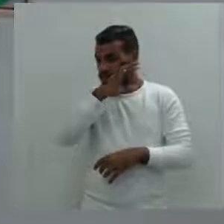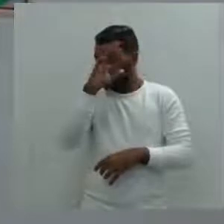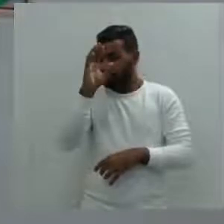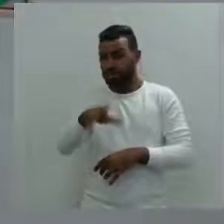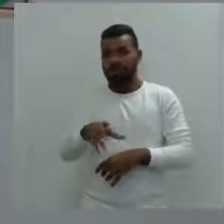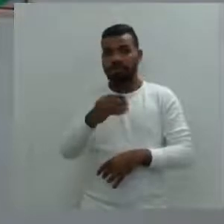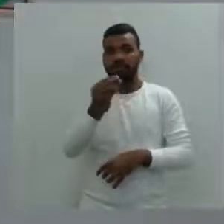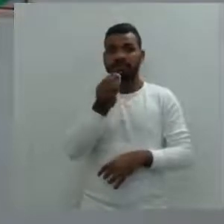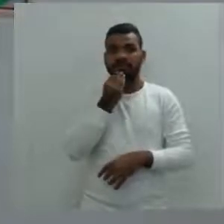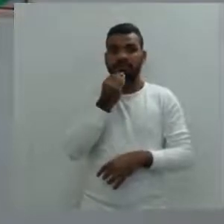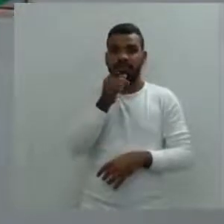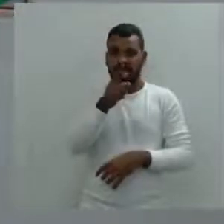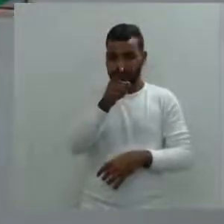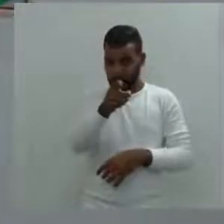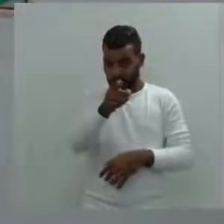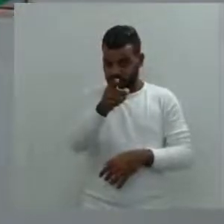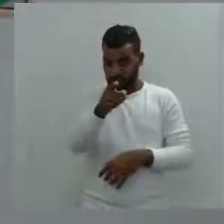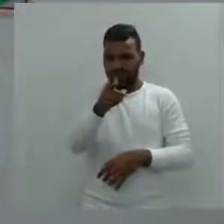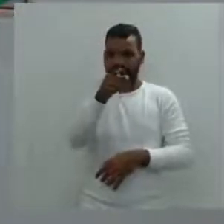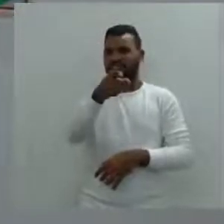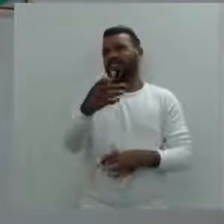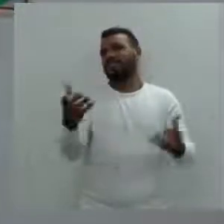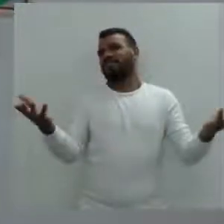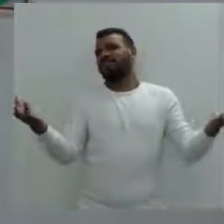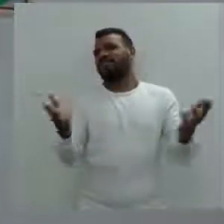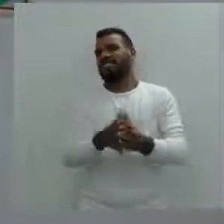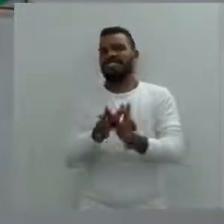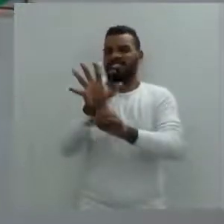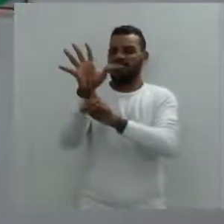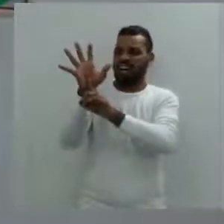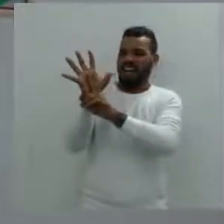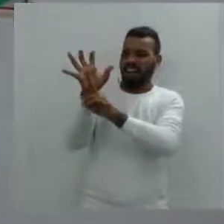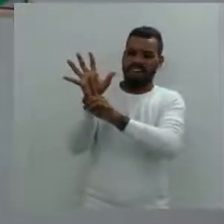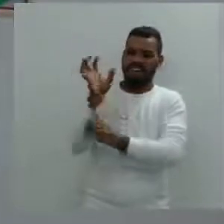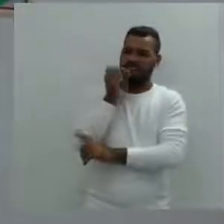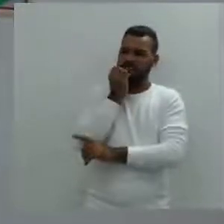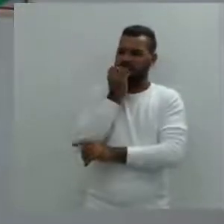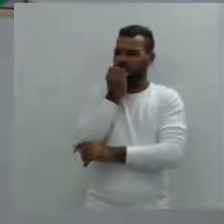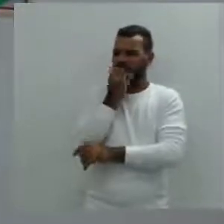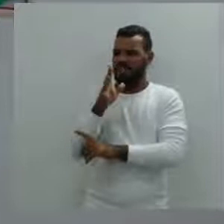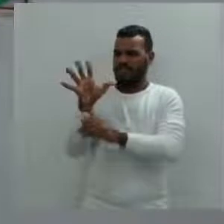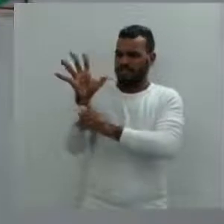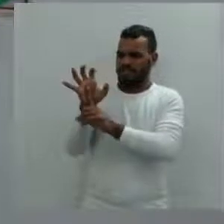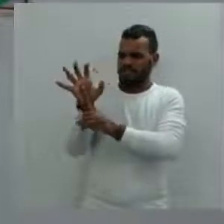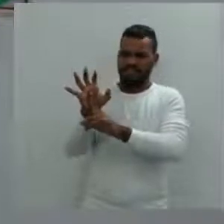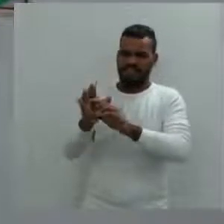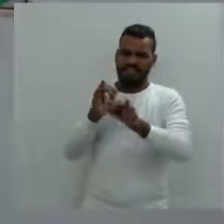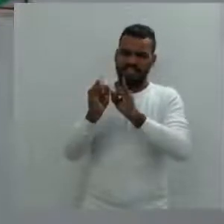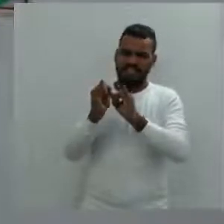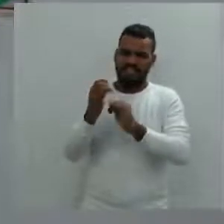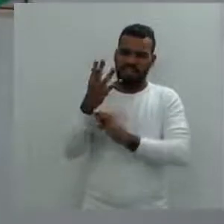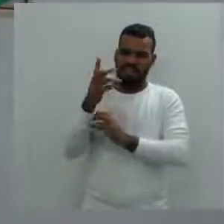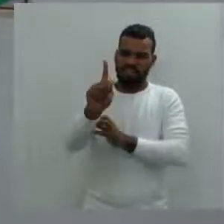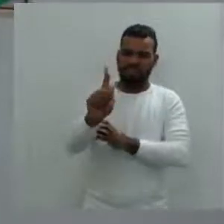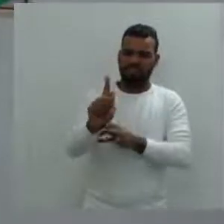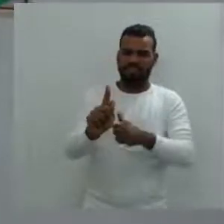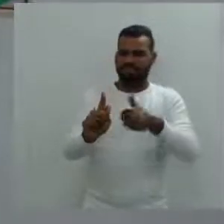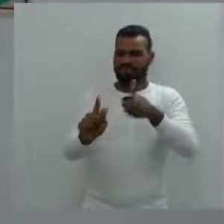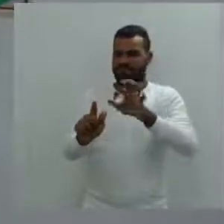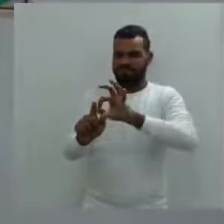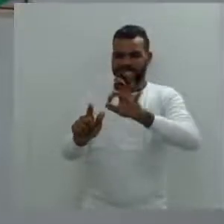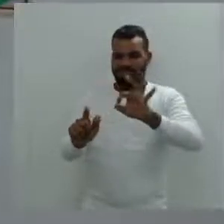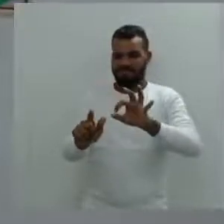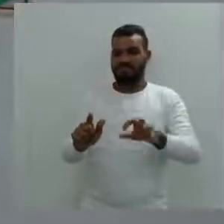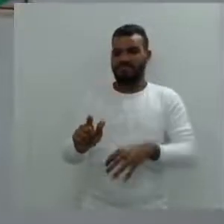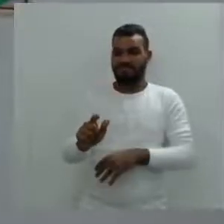tinha que ir de meia... Vocês é muito bom ter um Wi-Fi em casa, não sei o quê. Internet 4G, tá